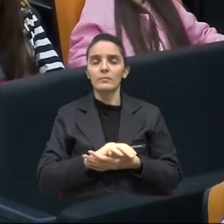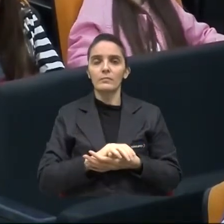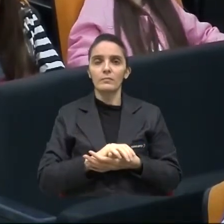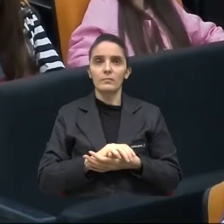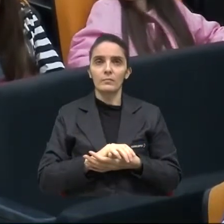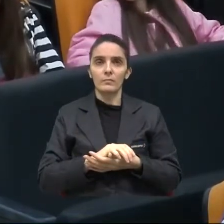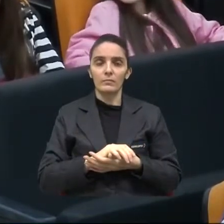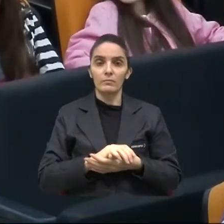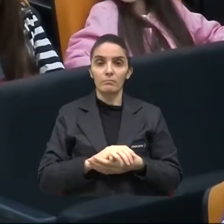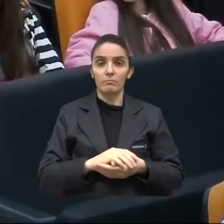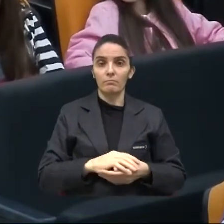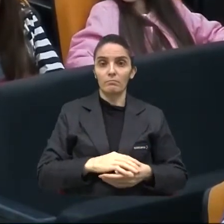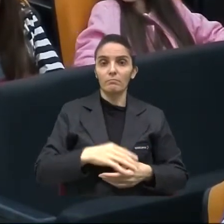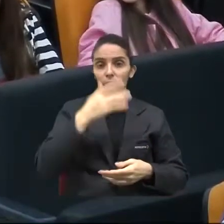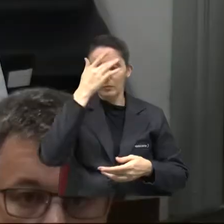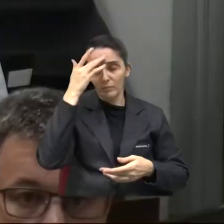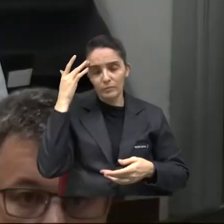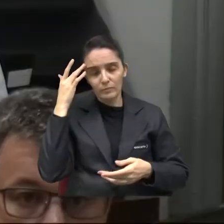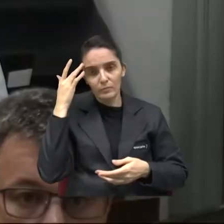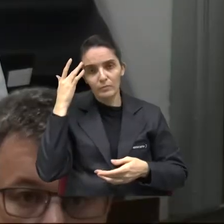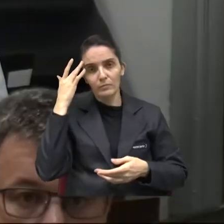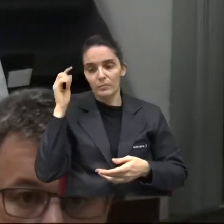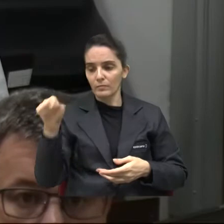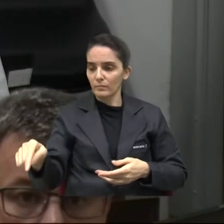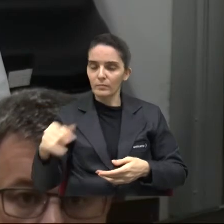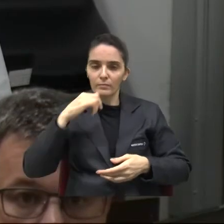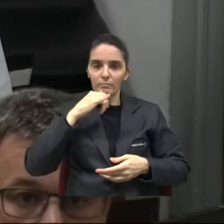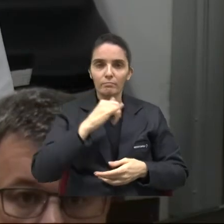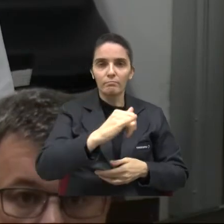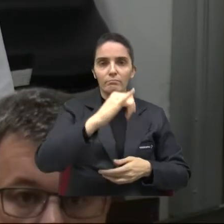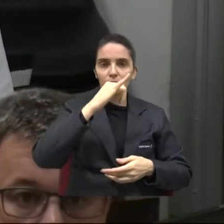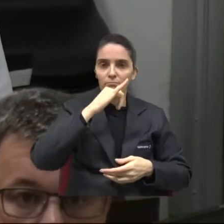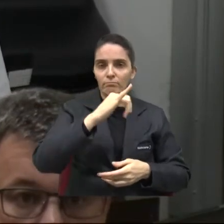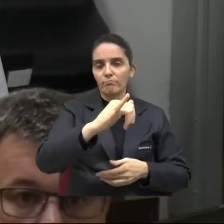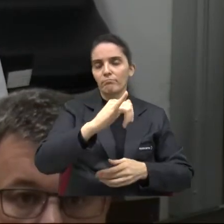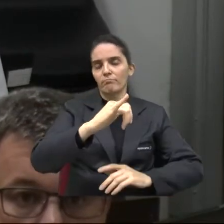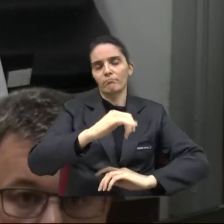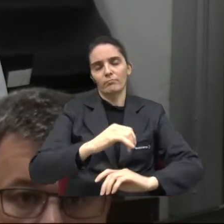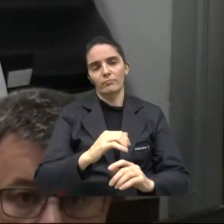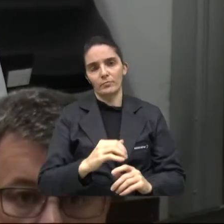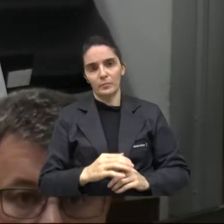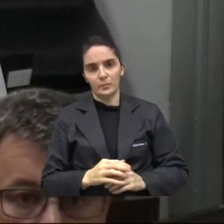Arrebanhando, trazendo pessoas para o caminho da palavra de Deus,